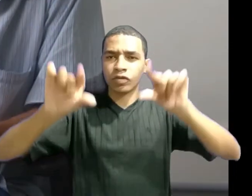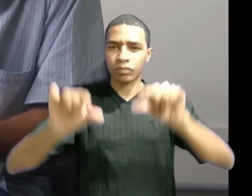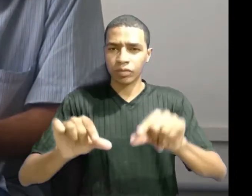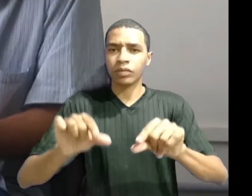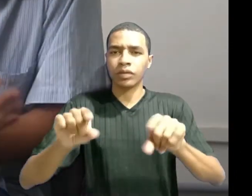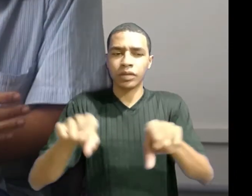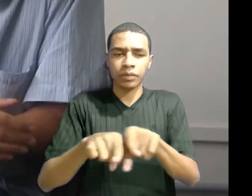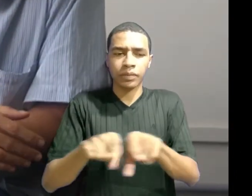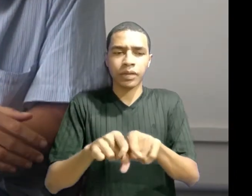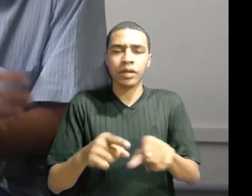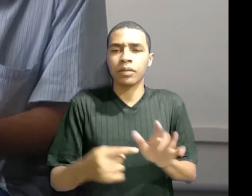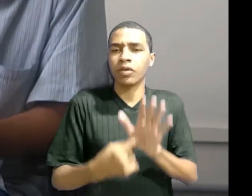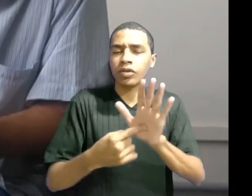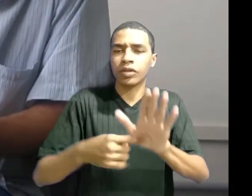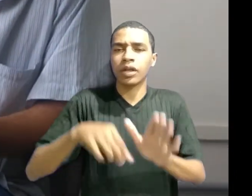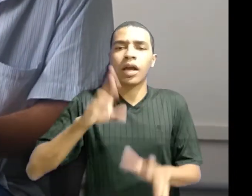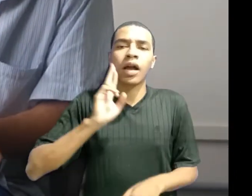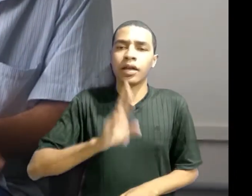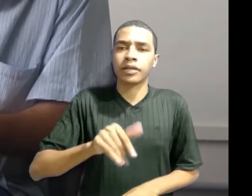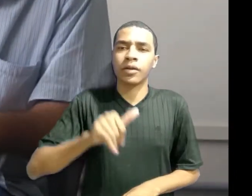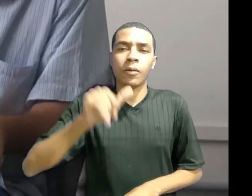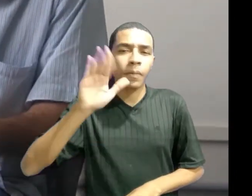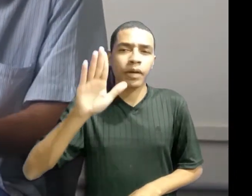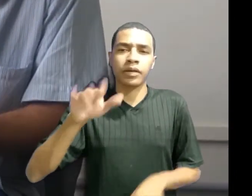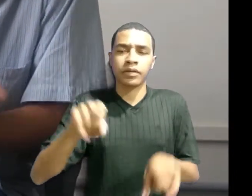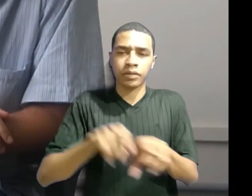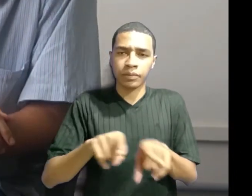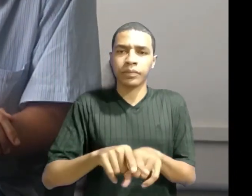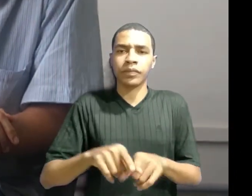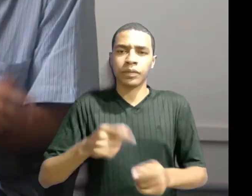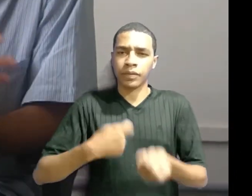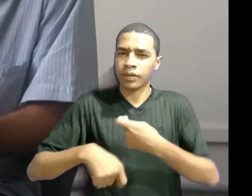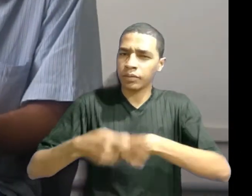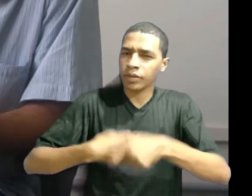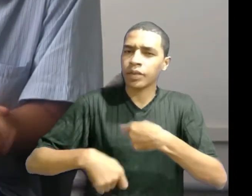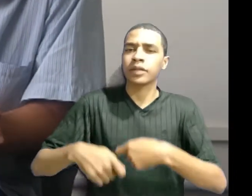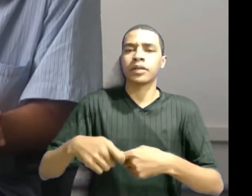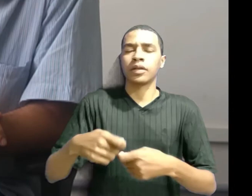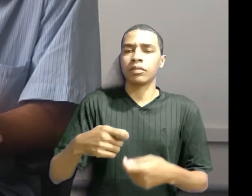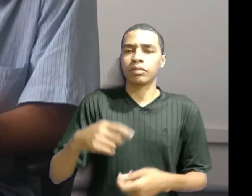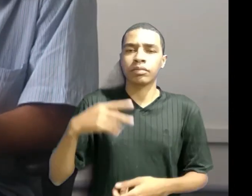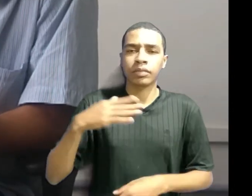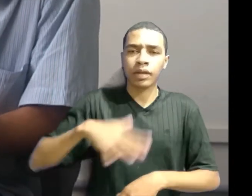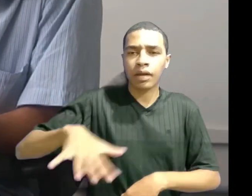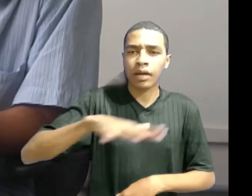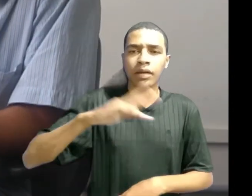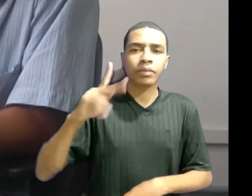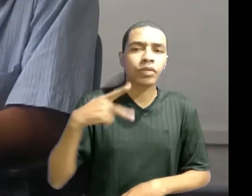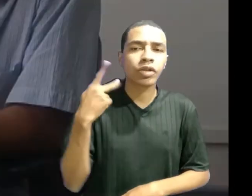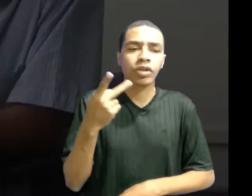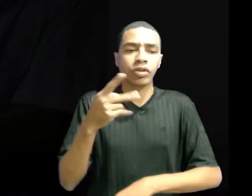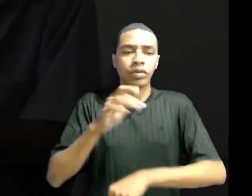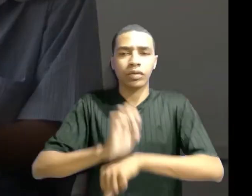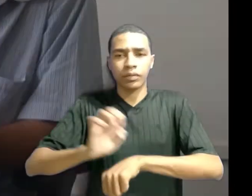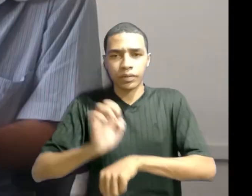trazer mais razão para a administração política, né, para a administração do